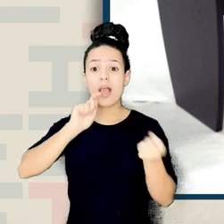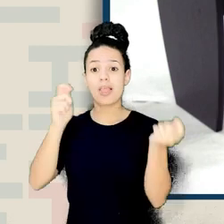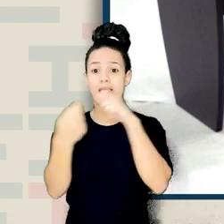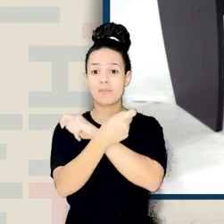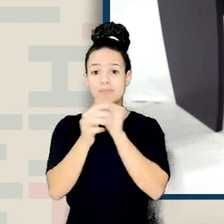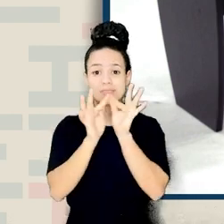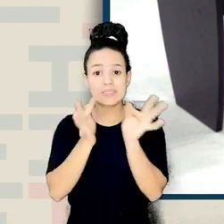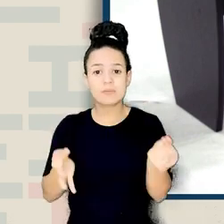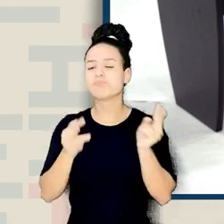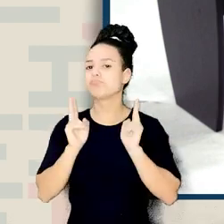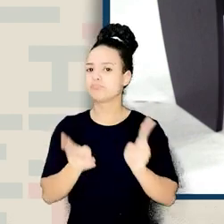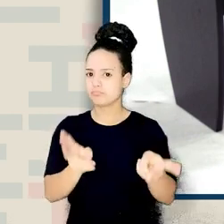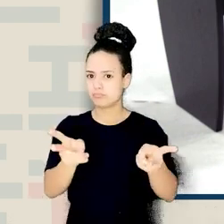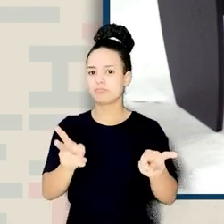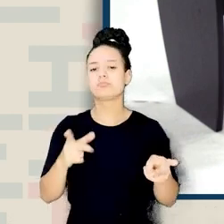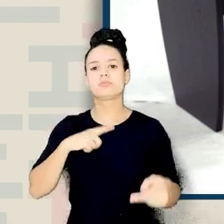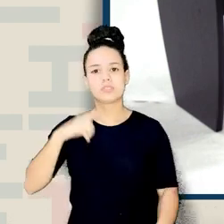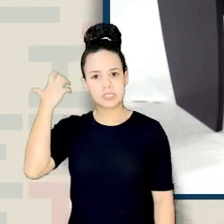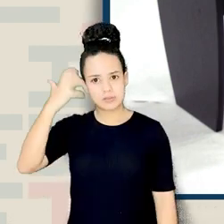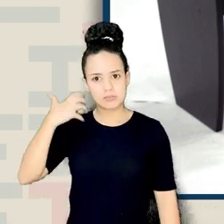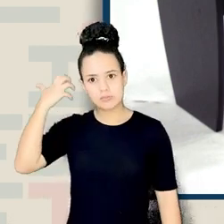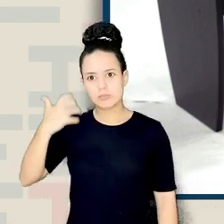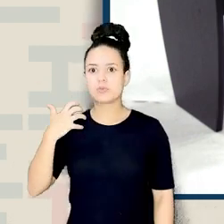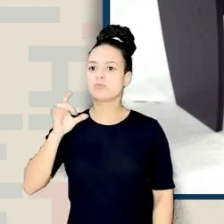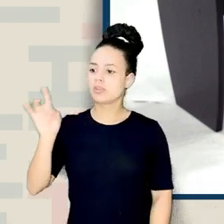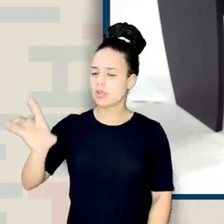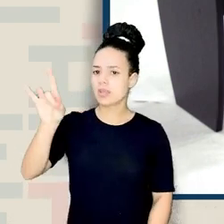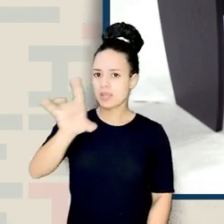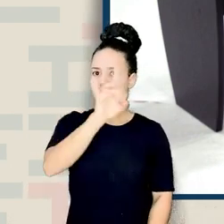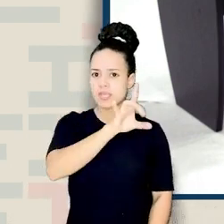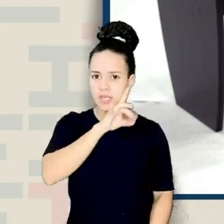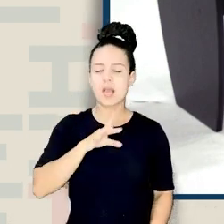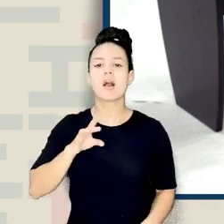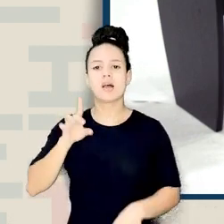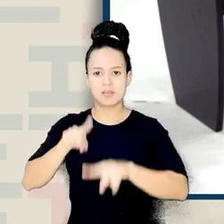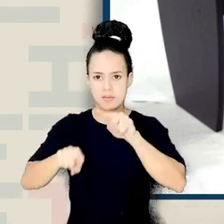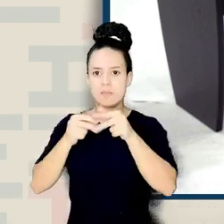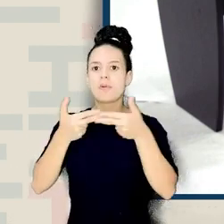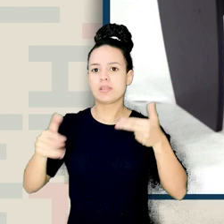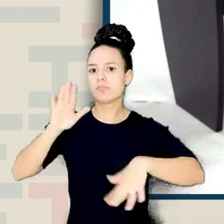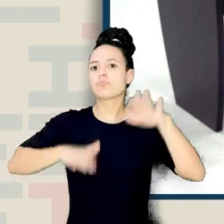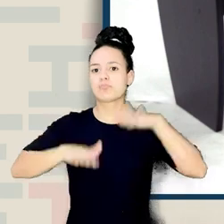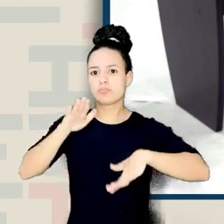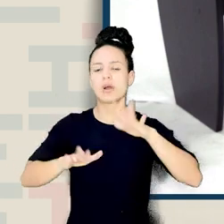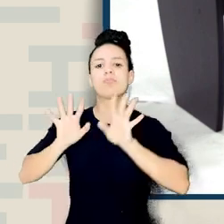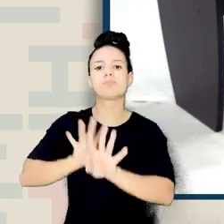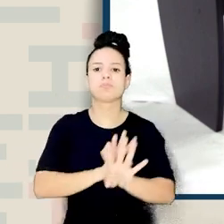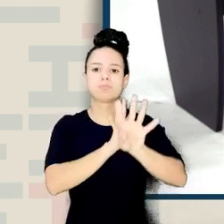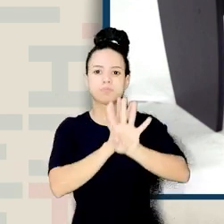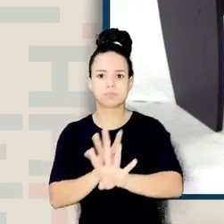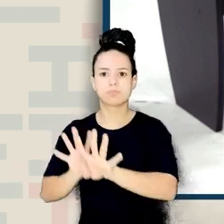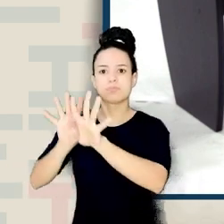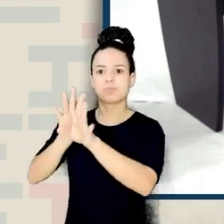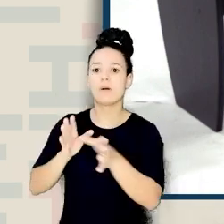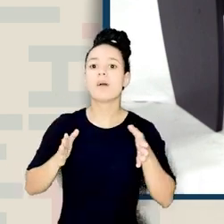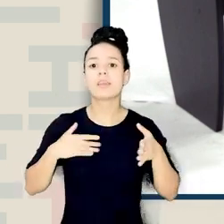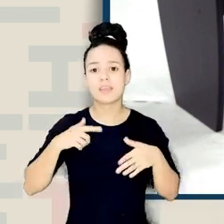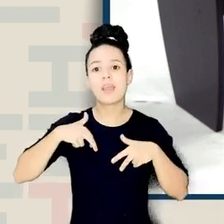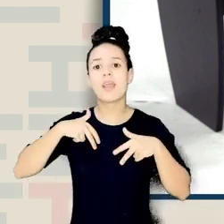pudesse manter essas células distribuídas nos instrumentos do batuque, seguindo o cortejo, que é a grande caminhada do